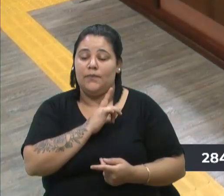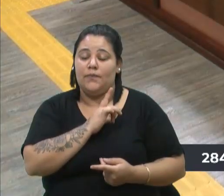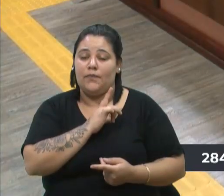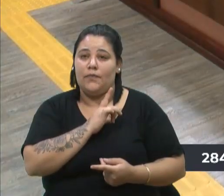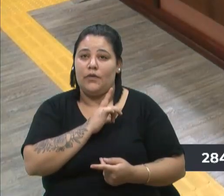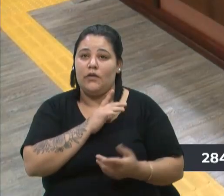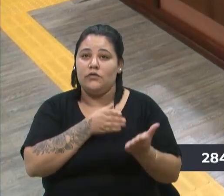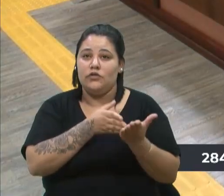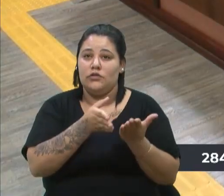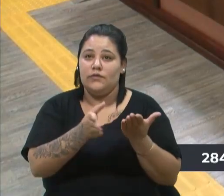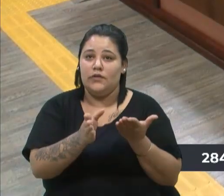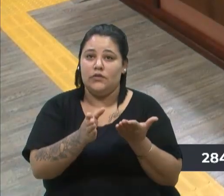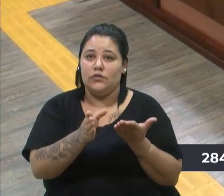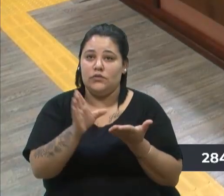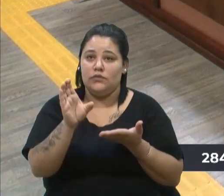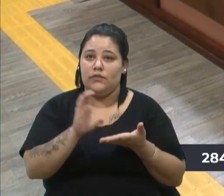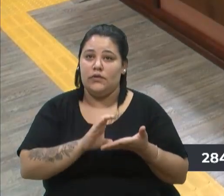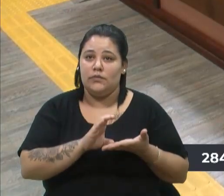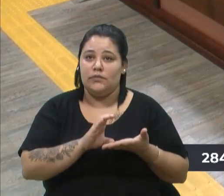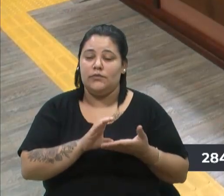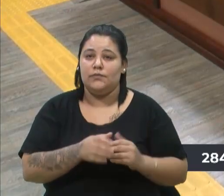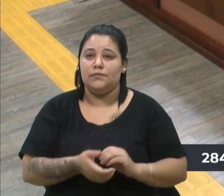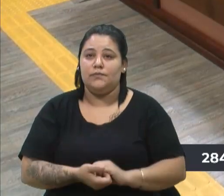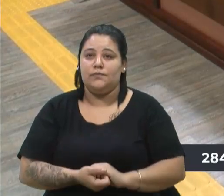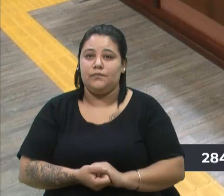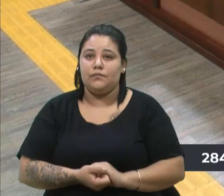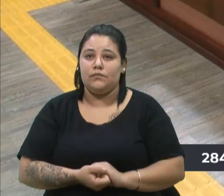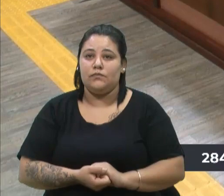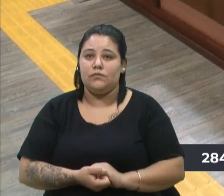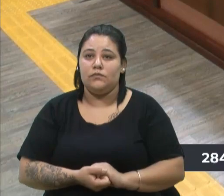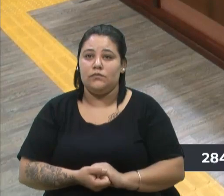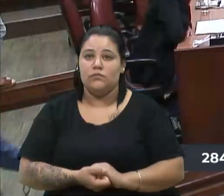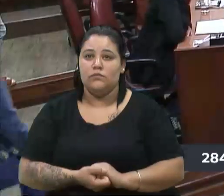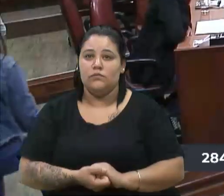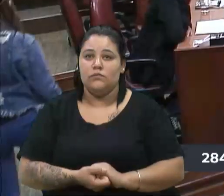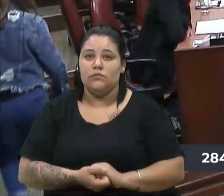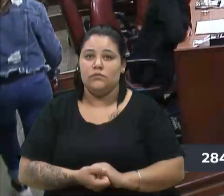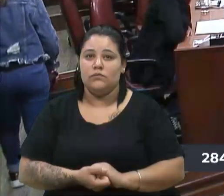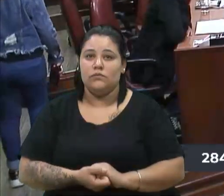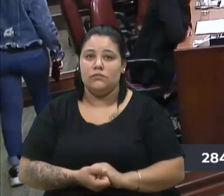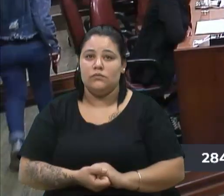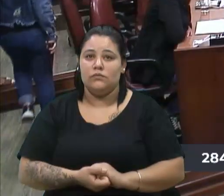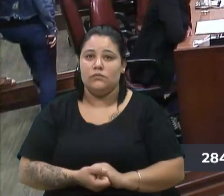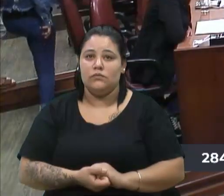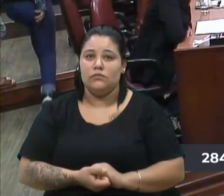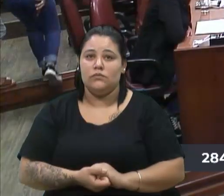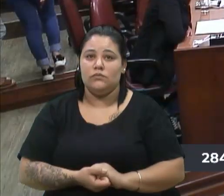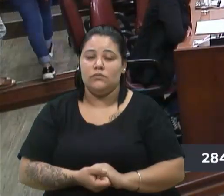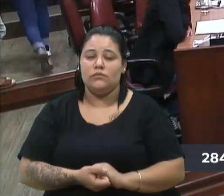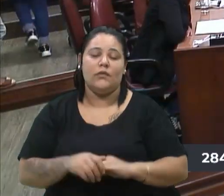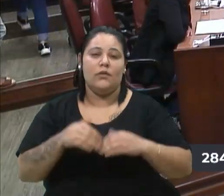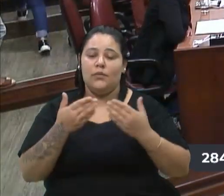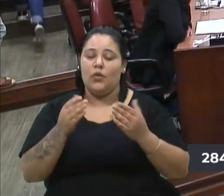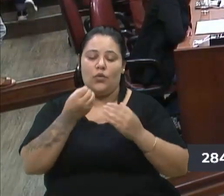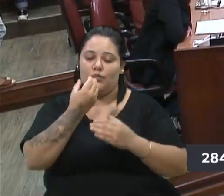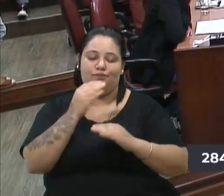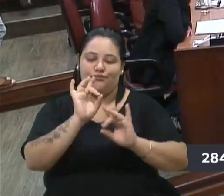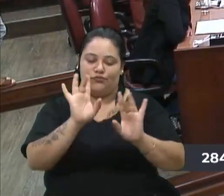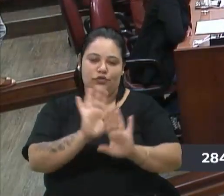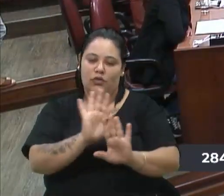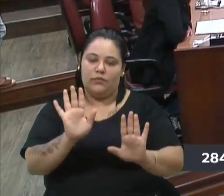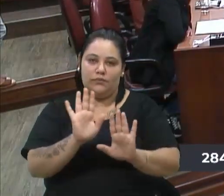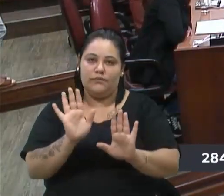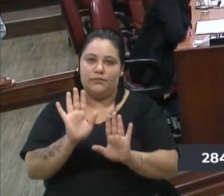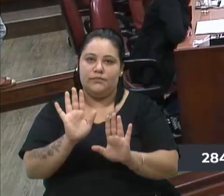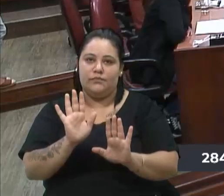tem mais um minuto. Menos. Bom, não, isso aí. Bom, enfim, era isso. Eu